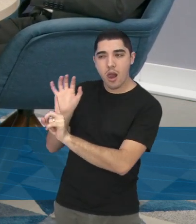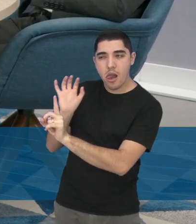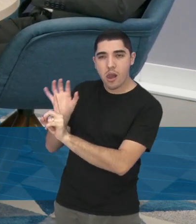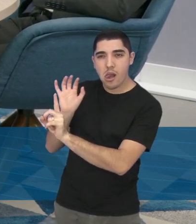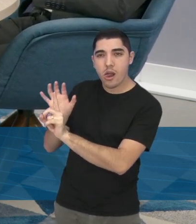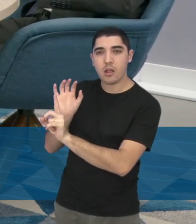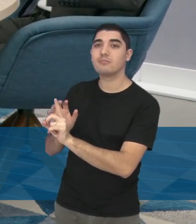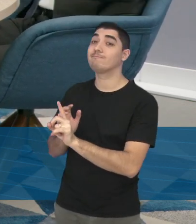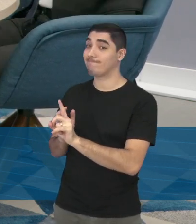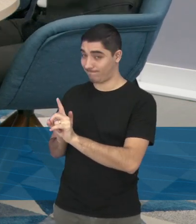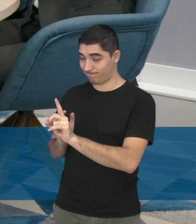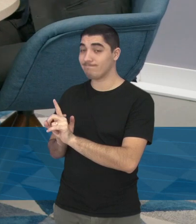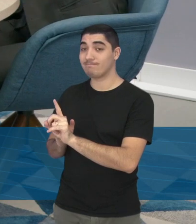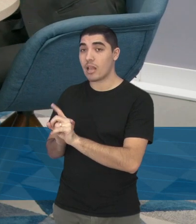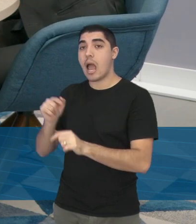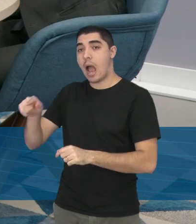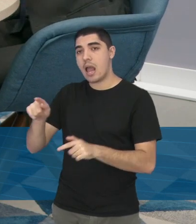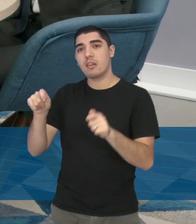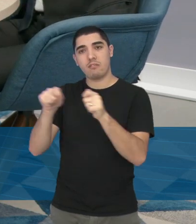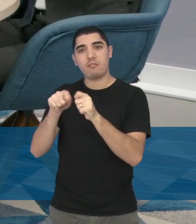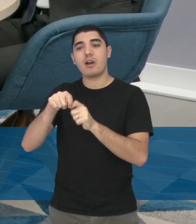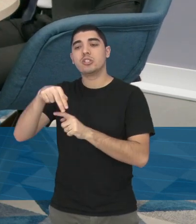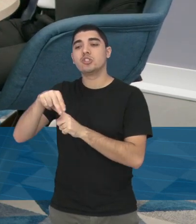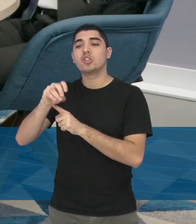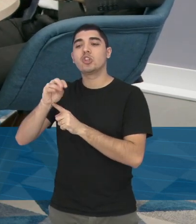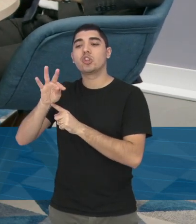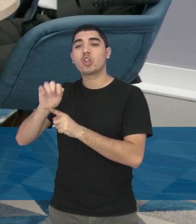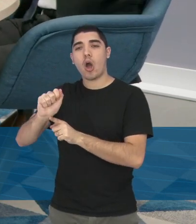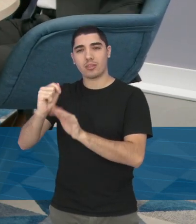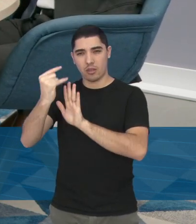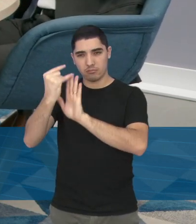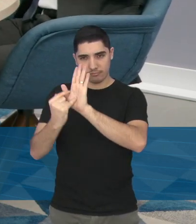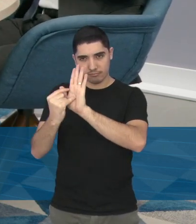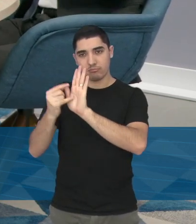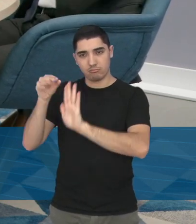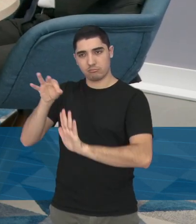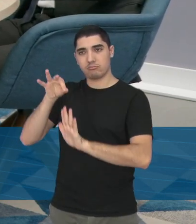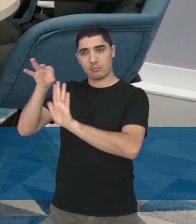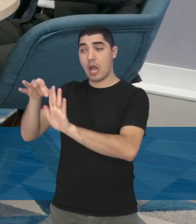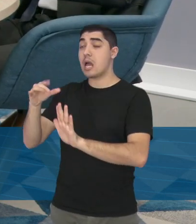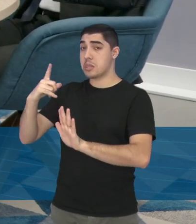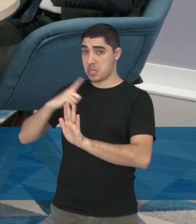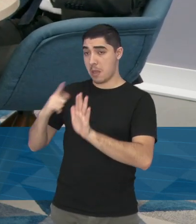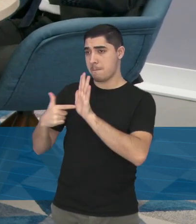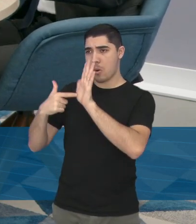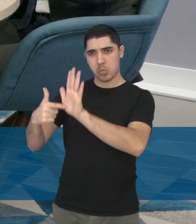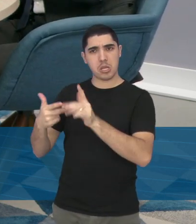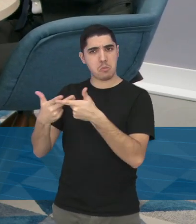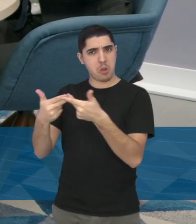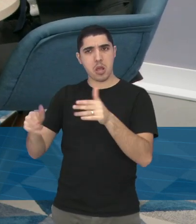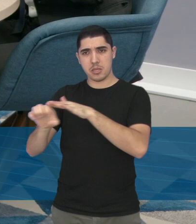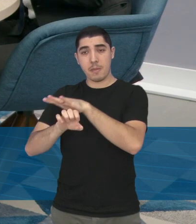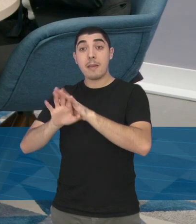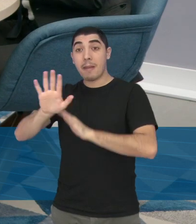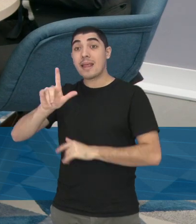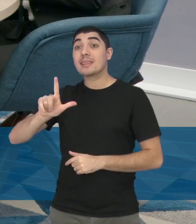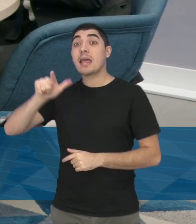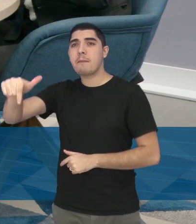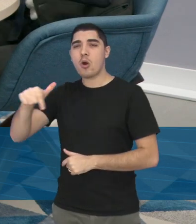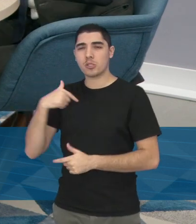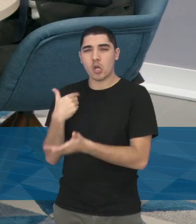Né? Então o indivíduo vai lá, emite nota fiscal, recolhe, às vezes tem até o uniforme da empresa. Você vai ver, na verdade dos